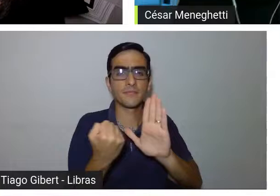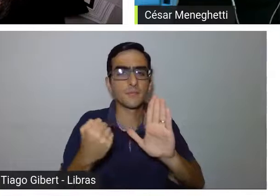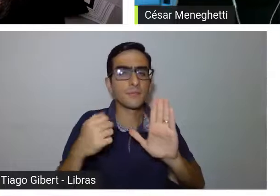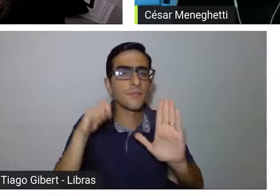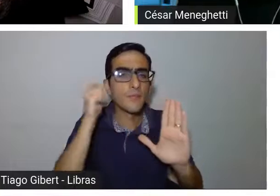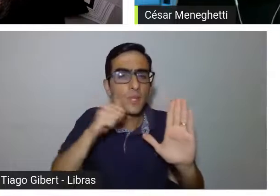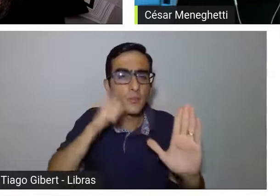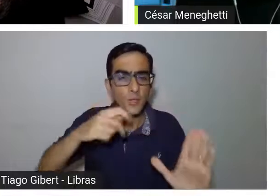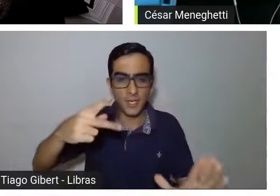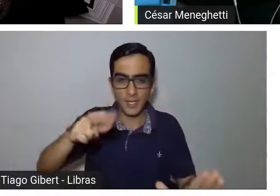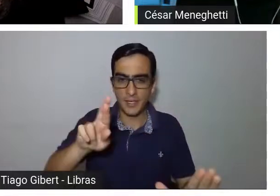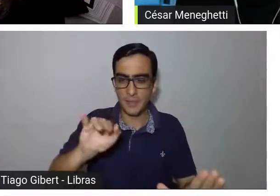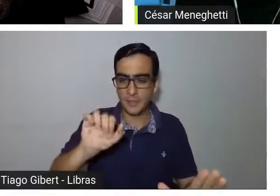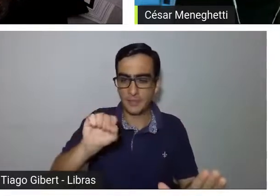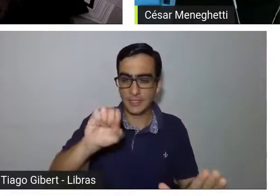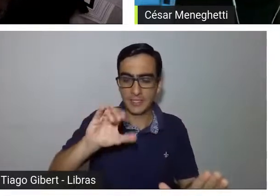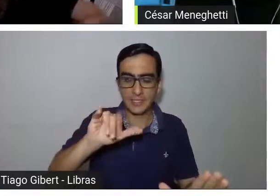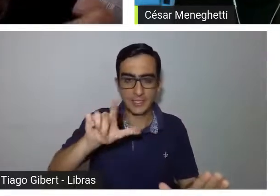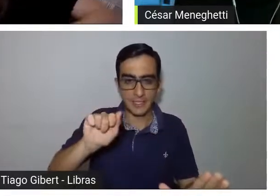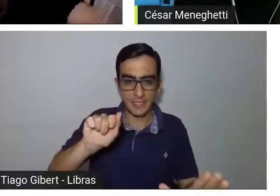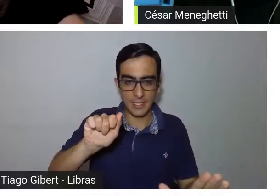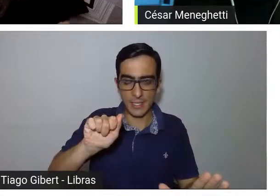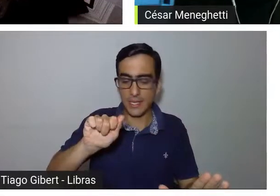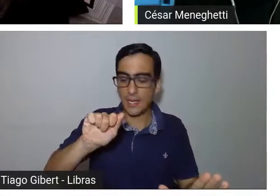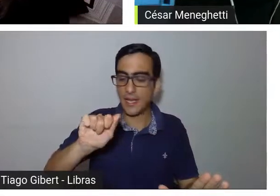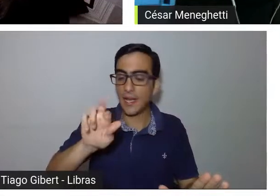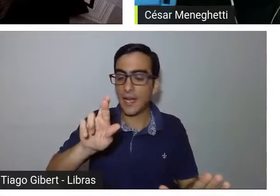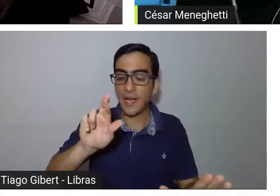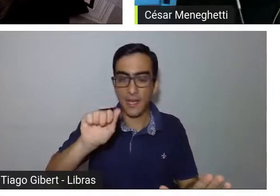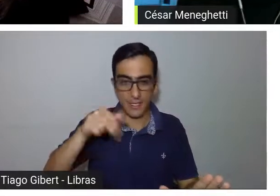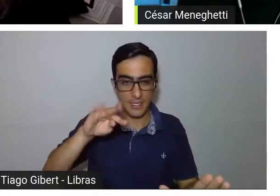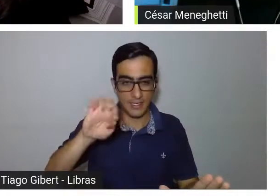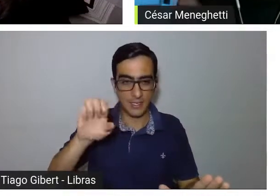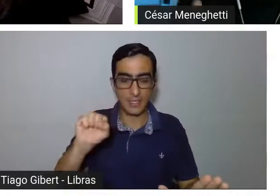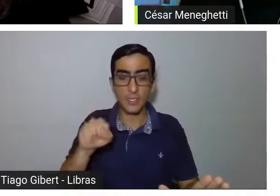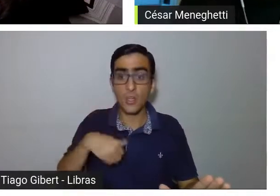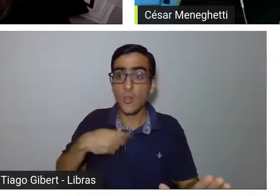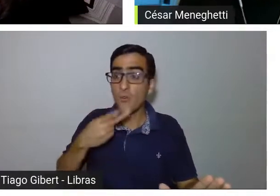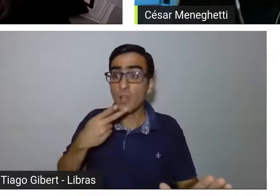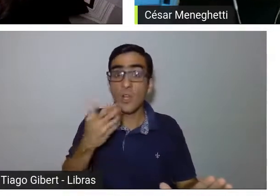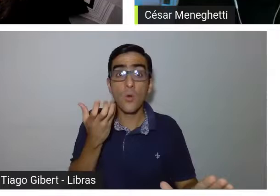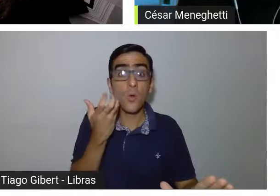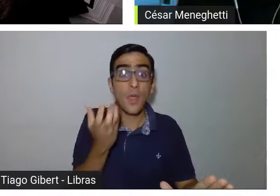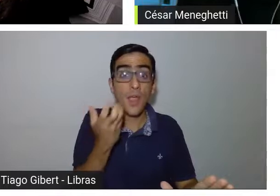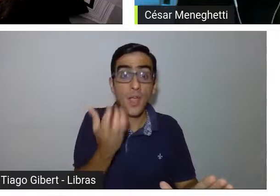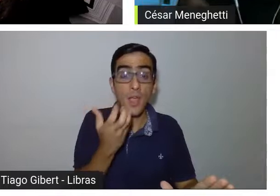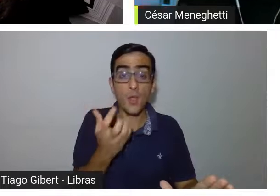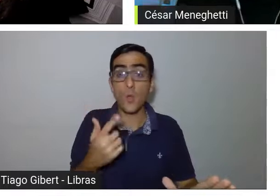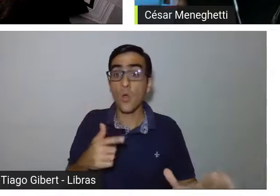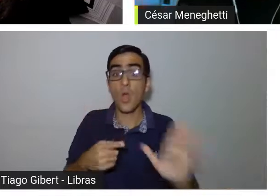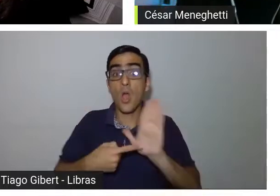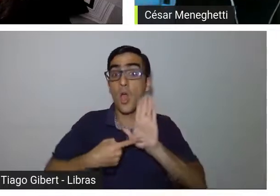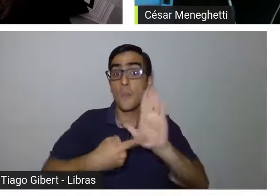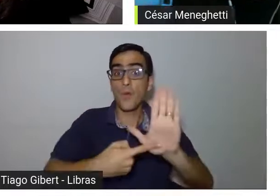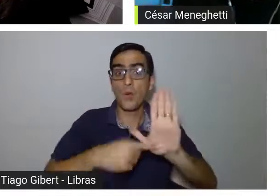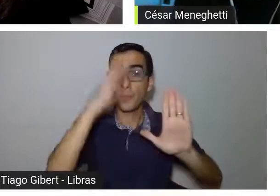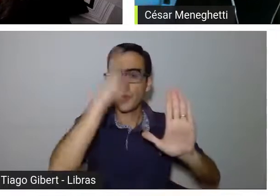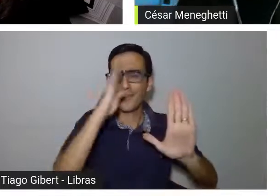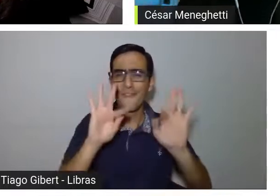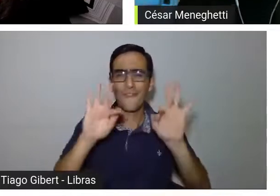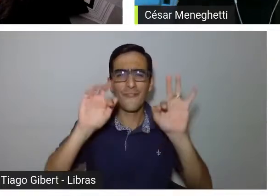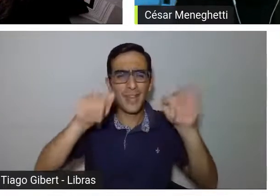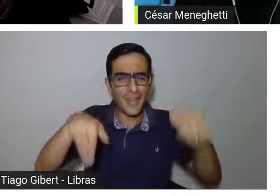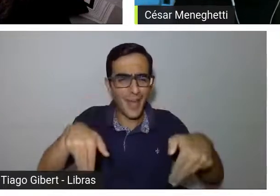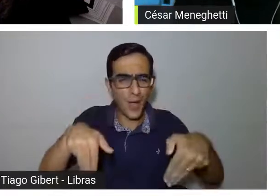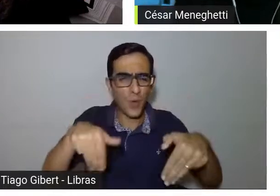Priscila Arantes, que eu conhecia já, falei, Priscila, eu queria fazer essa mostra no Brasil, não sei o que lá. No final, em 2014, a gente